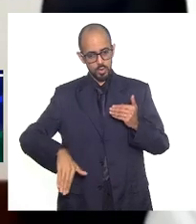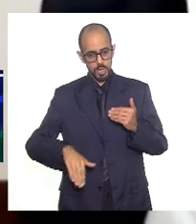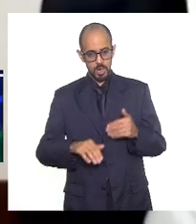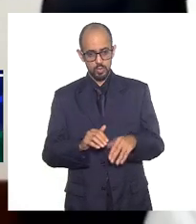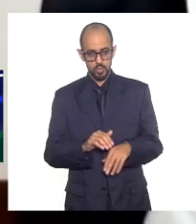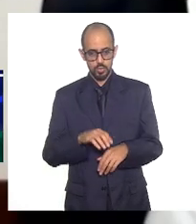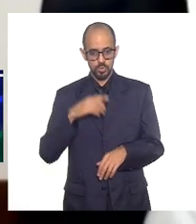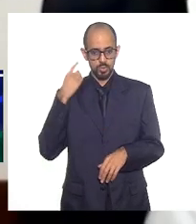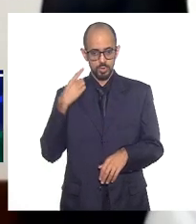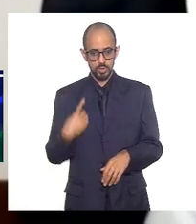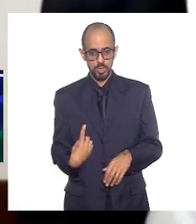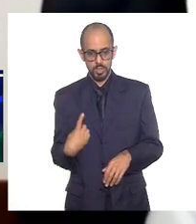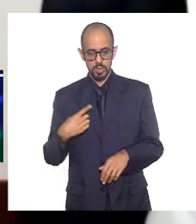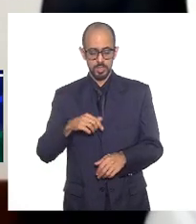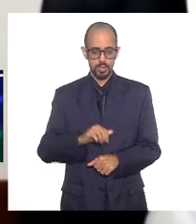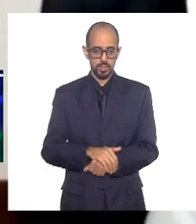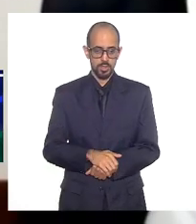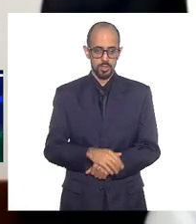Dani Monteiro.